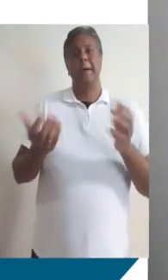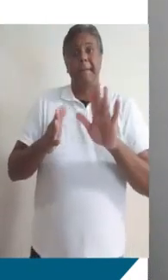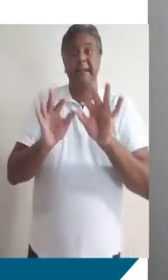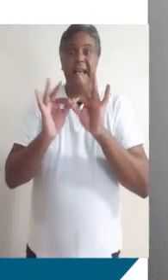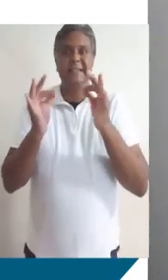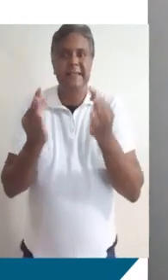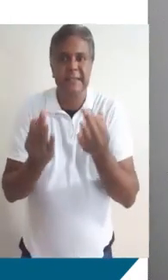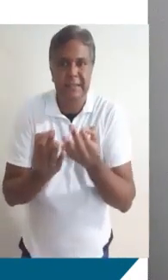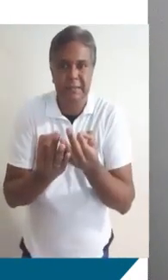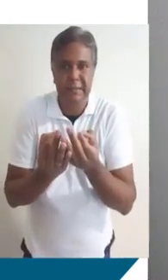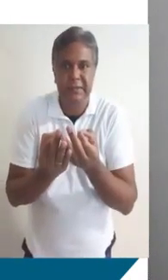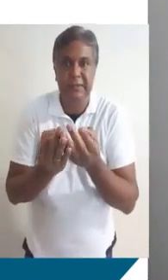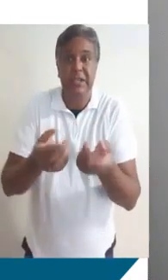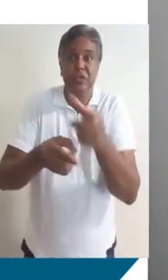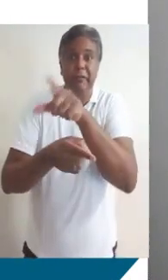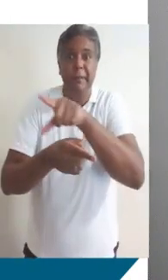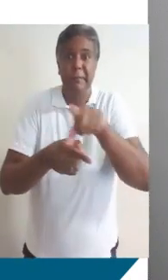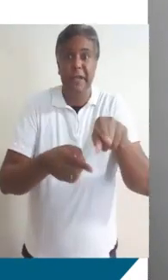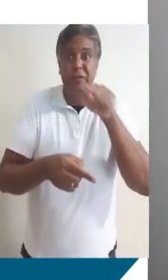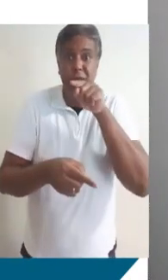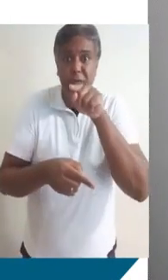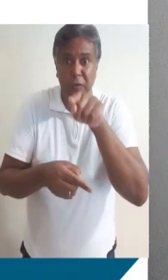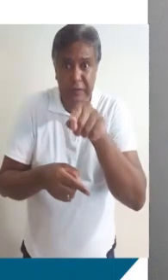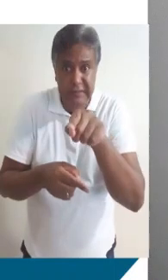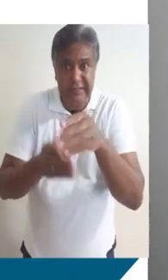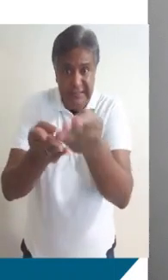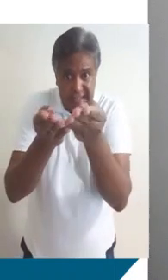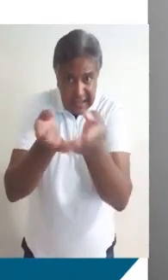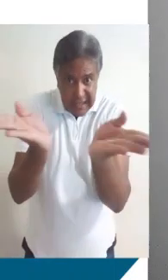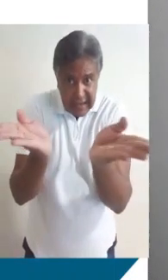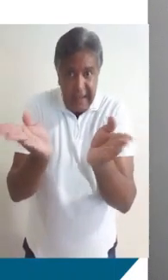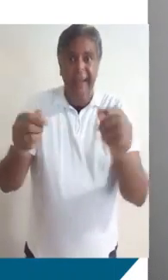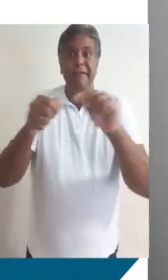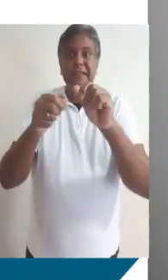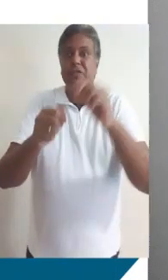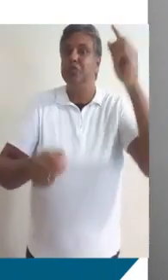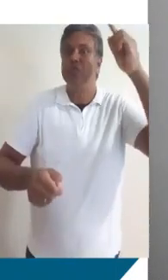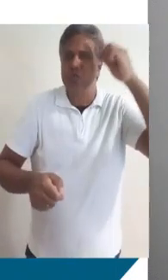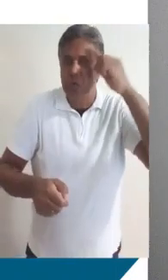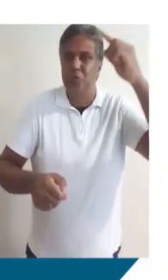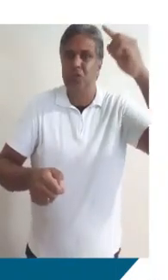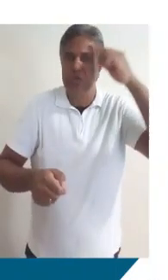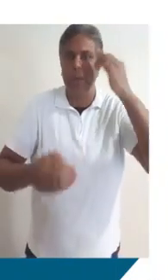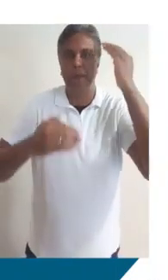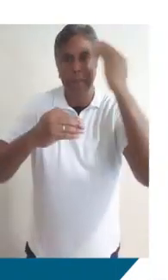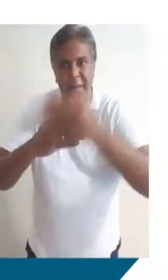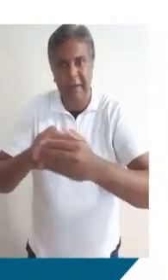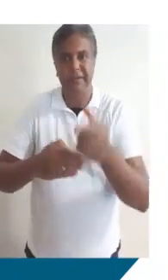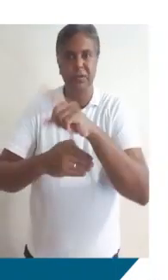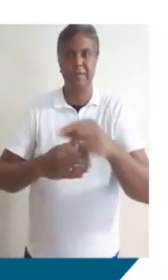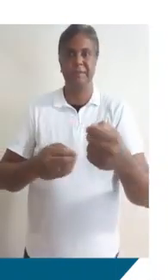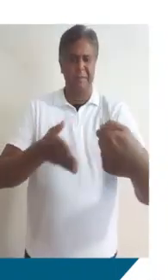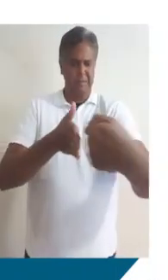simples. E, novamente, você faz isso no seu cotidiano e eu posso provar de novo. Quando me